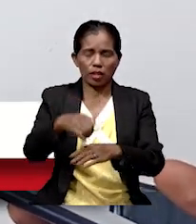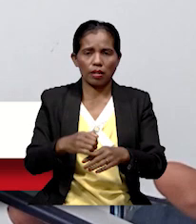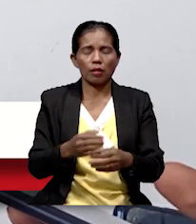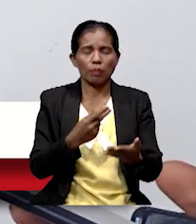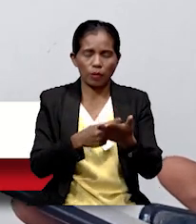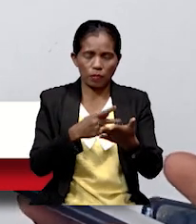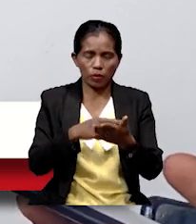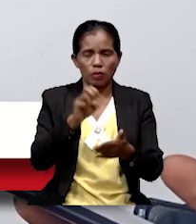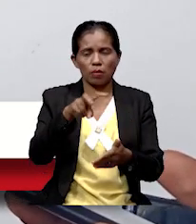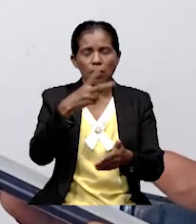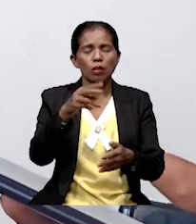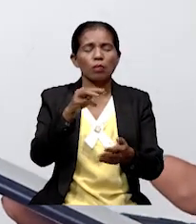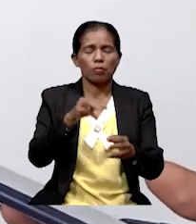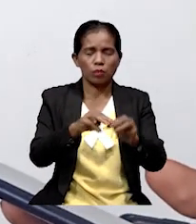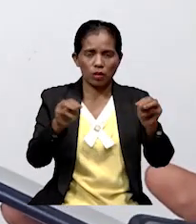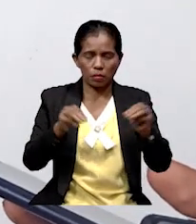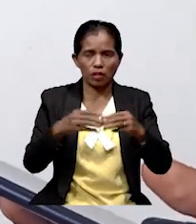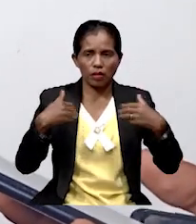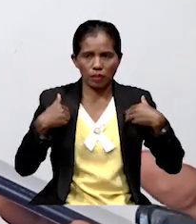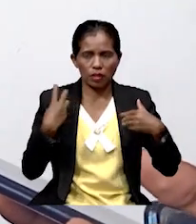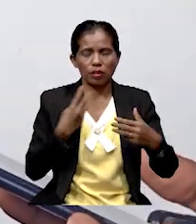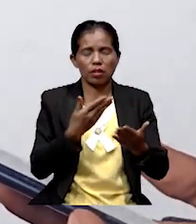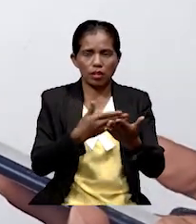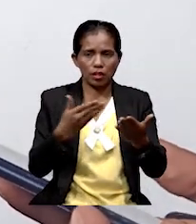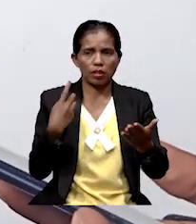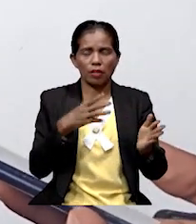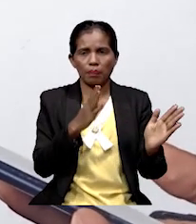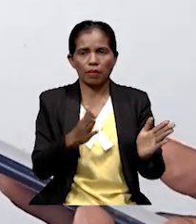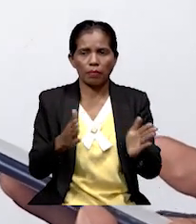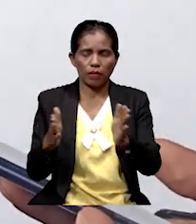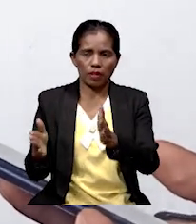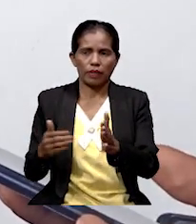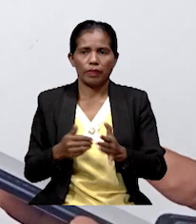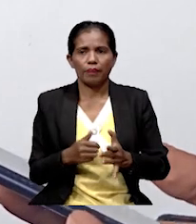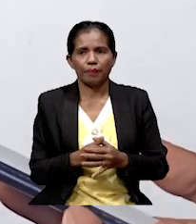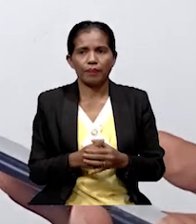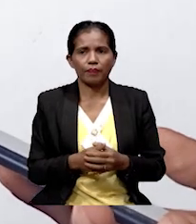Lebih orang ni datang equipment tu kita preparado, ia lain dia preparado.